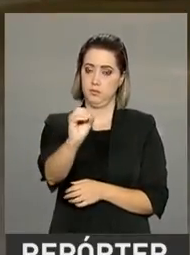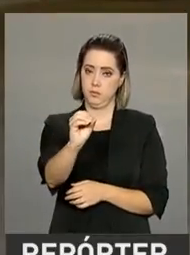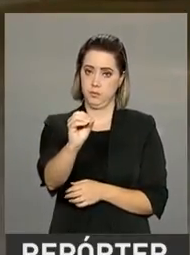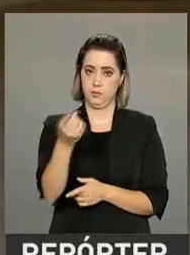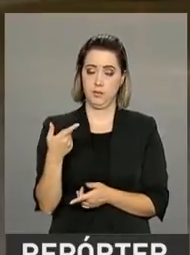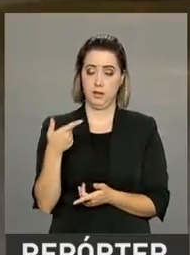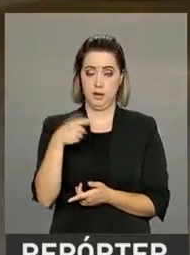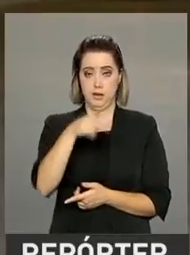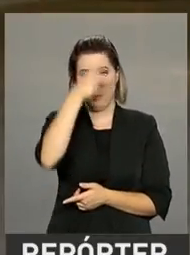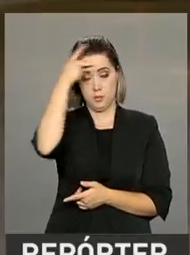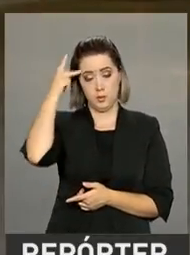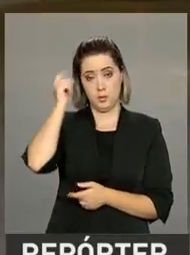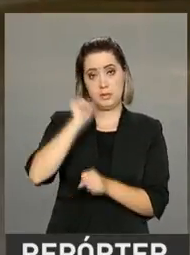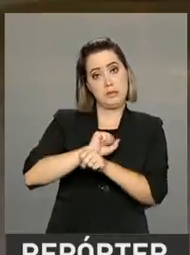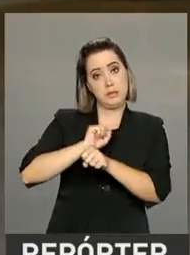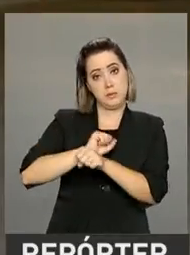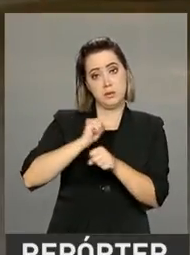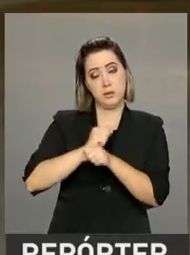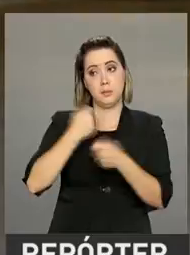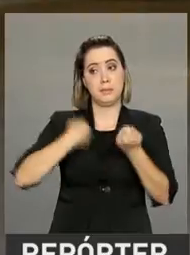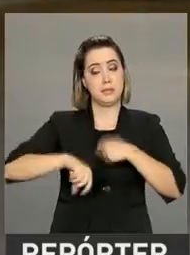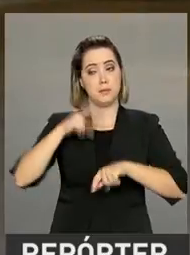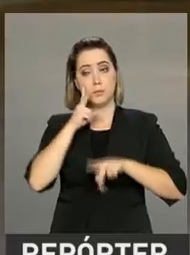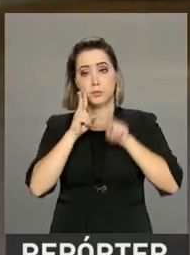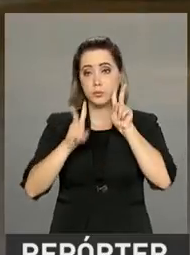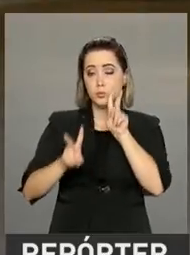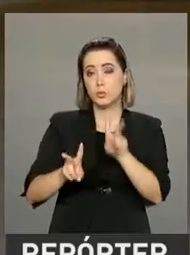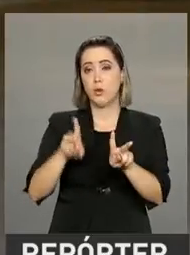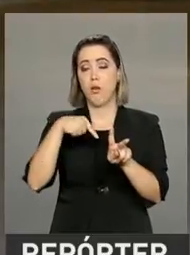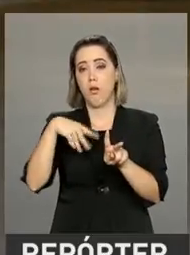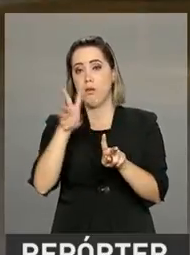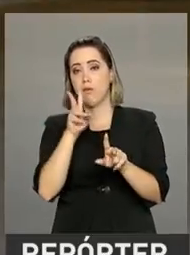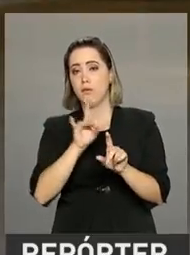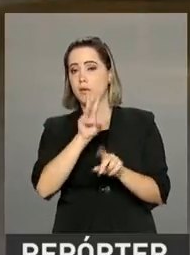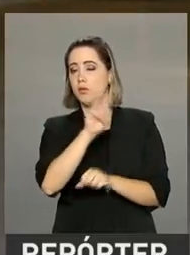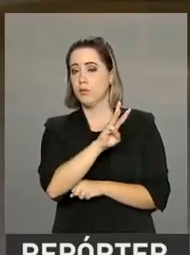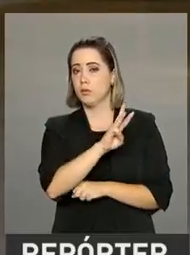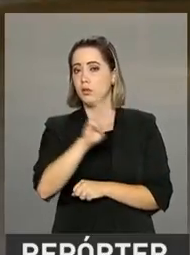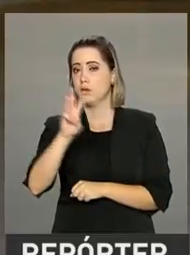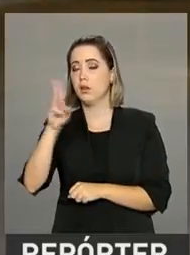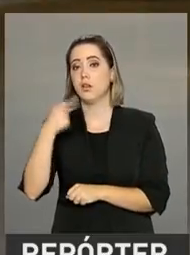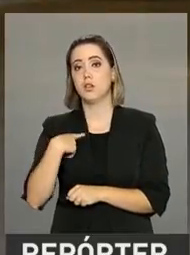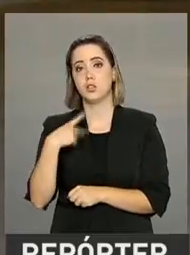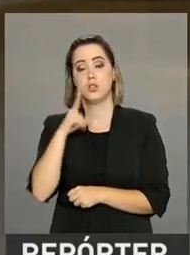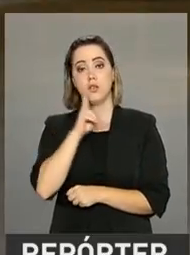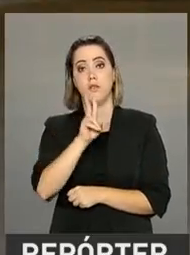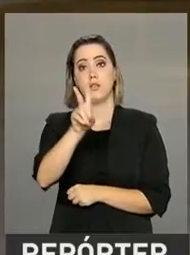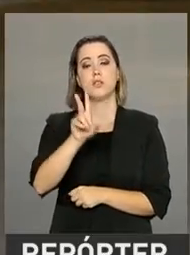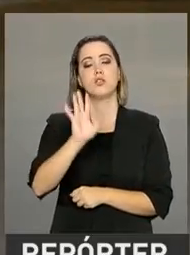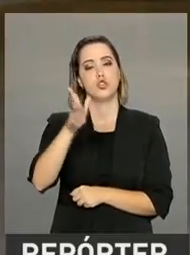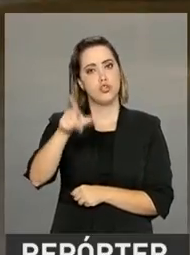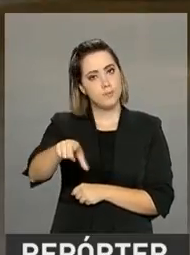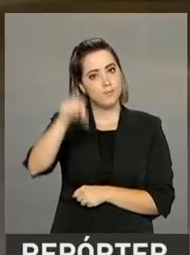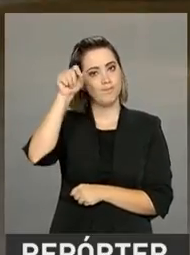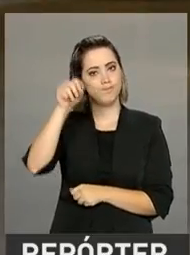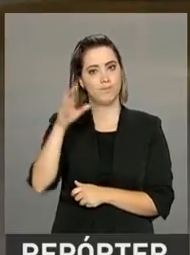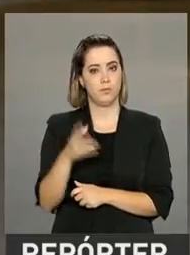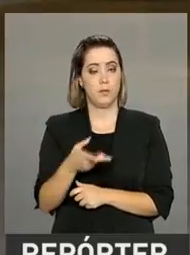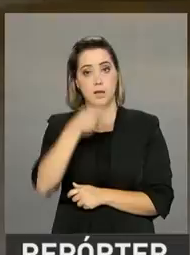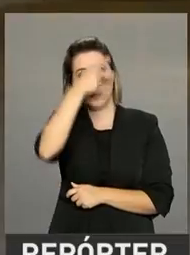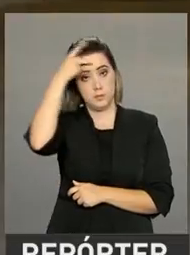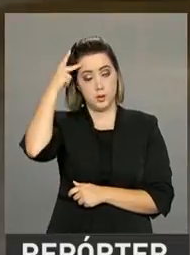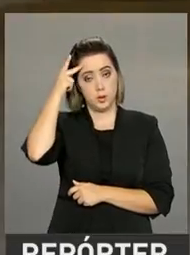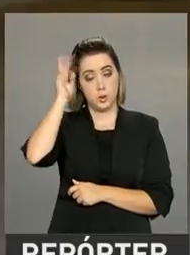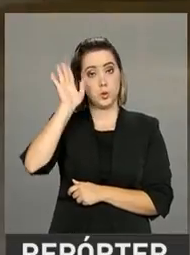no cadastro reserva devem continuar acessando a página do fies na internet para verificar se estão entre os pré selecionados os que